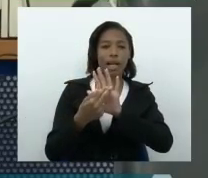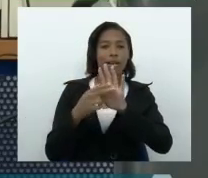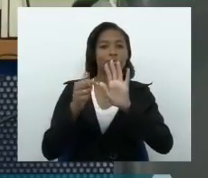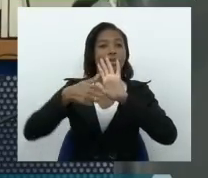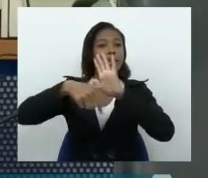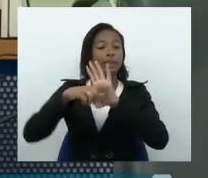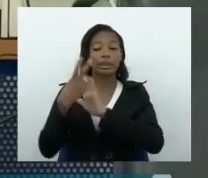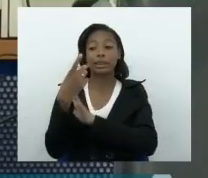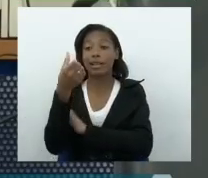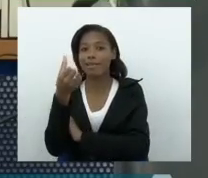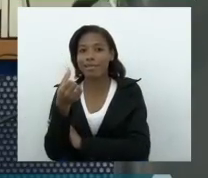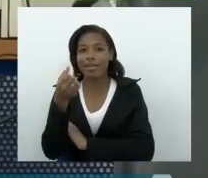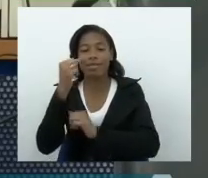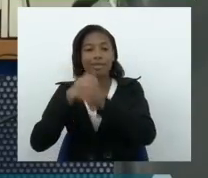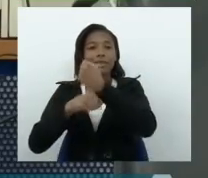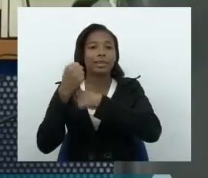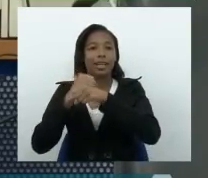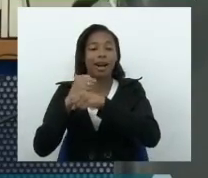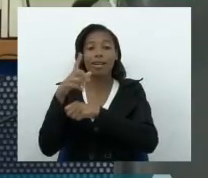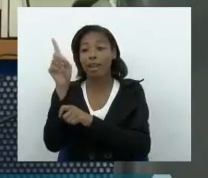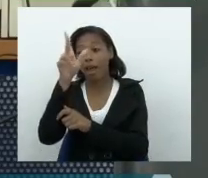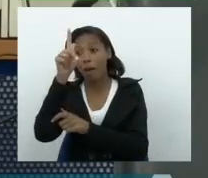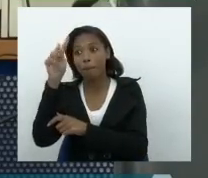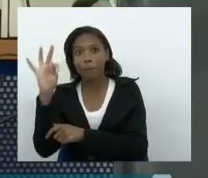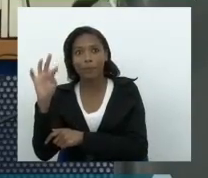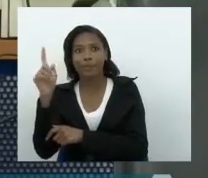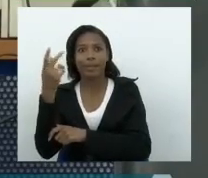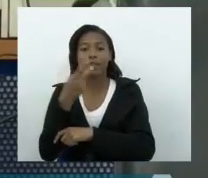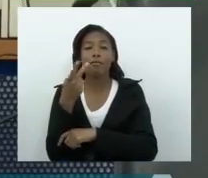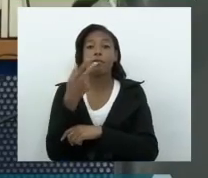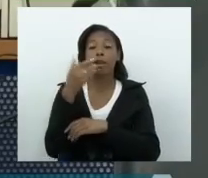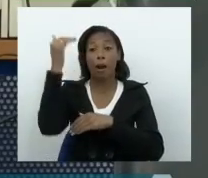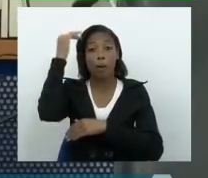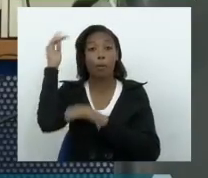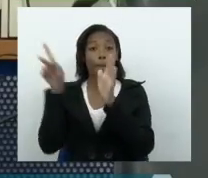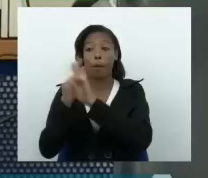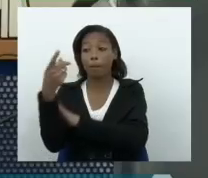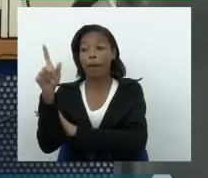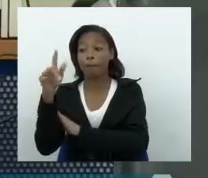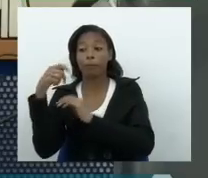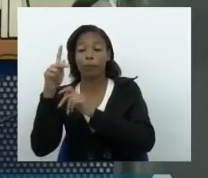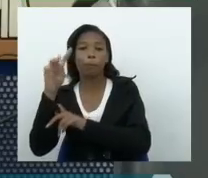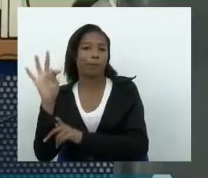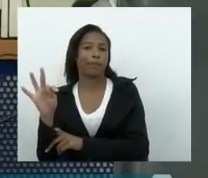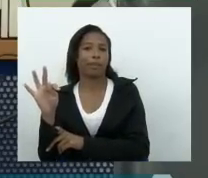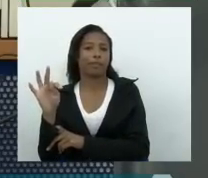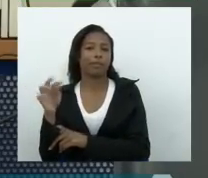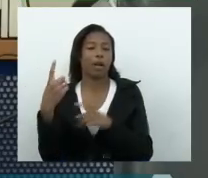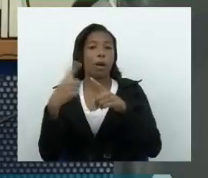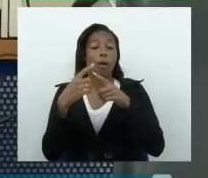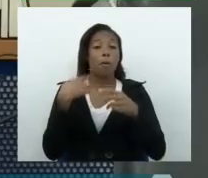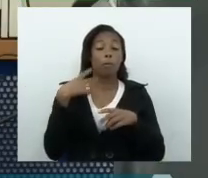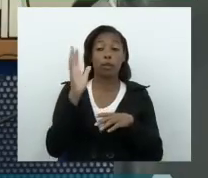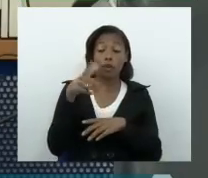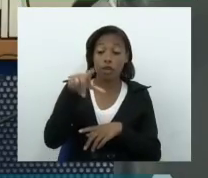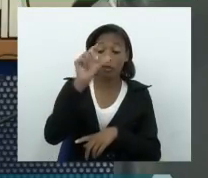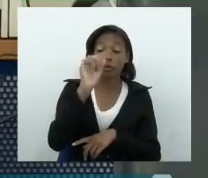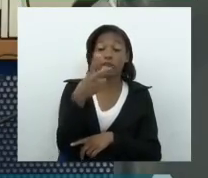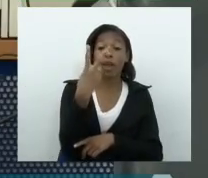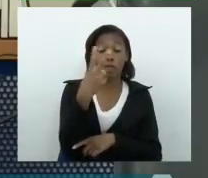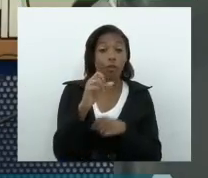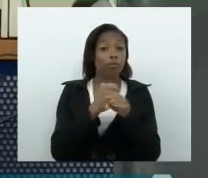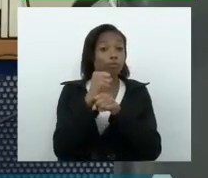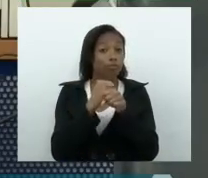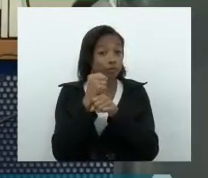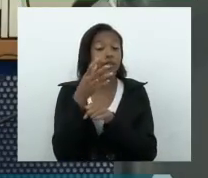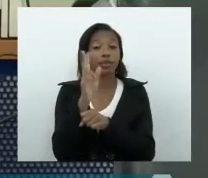esses 16 anos colocou, inclusive, nos políticos dessa cidade. Com os 2 mandatos que eu tenho aqui nessa casa, na